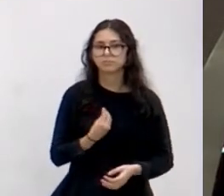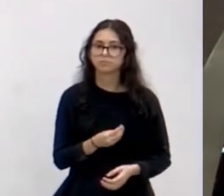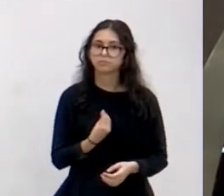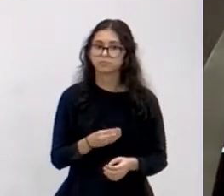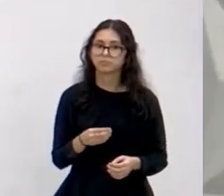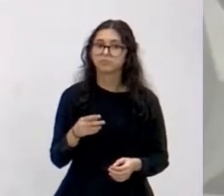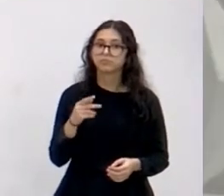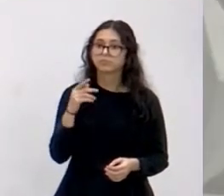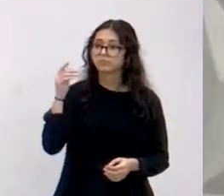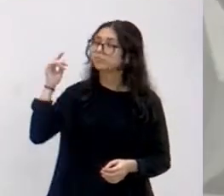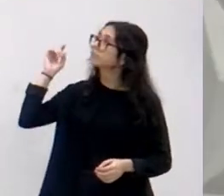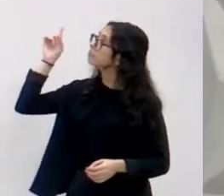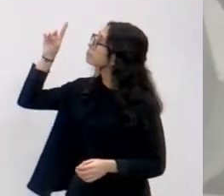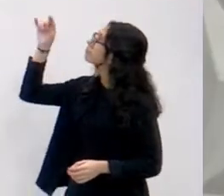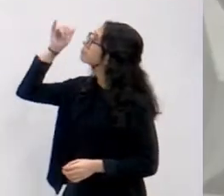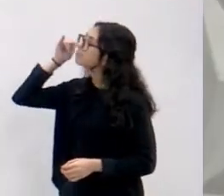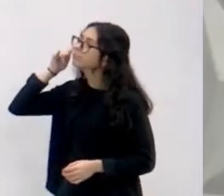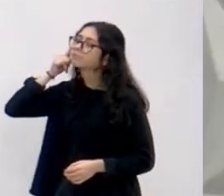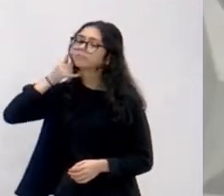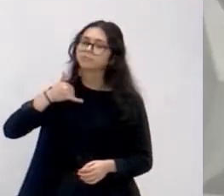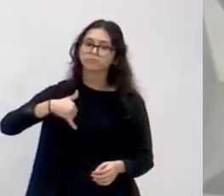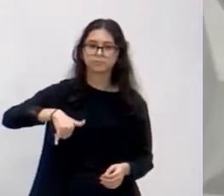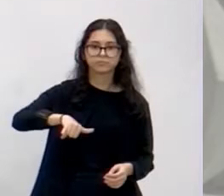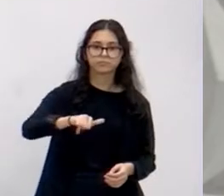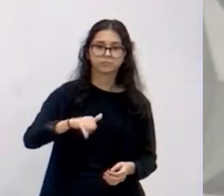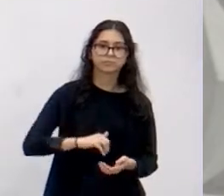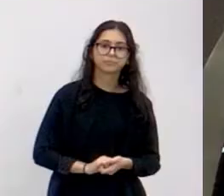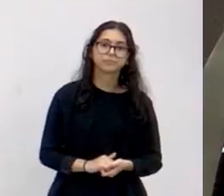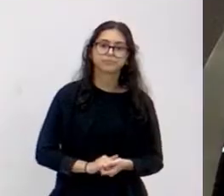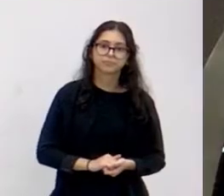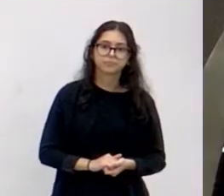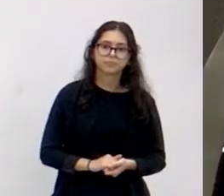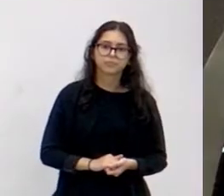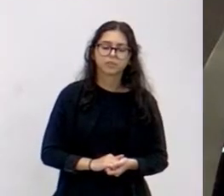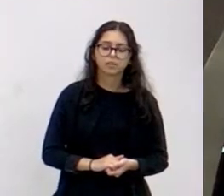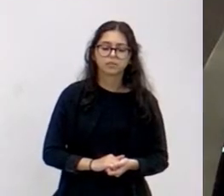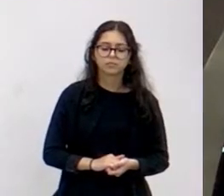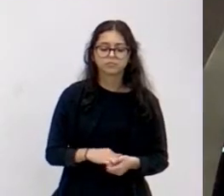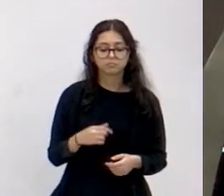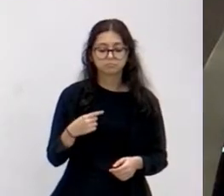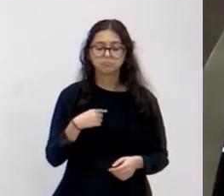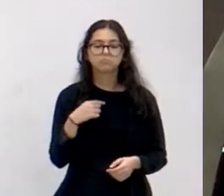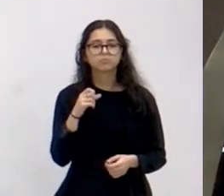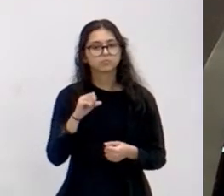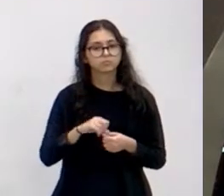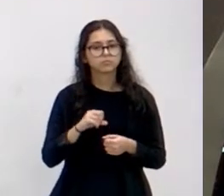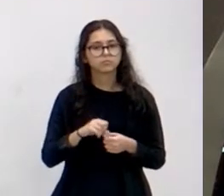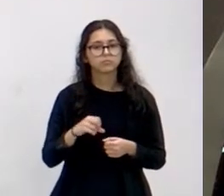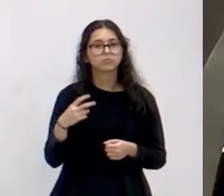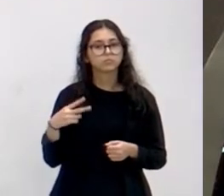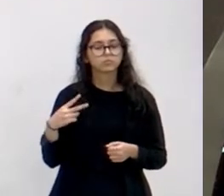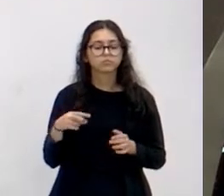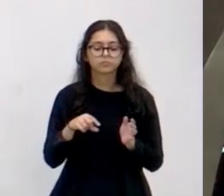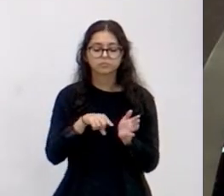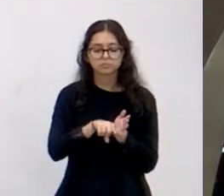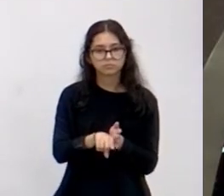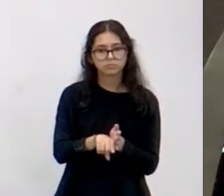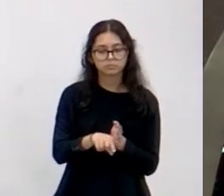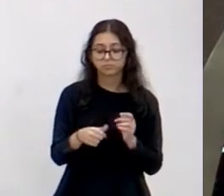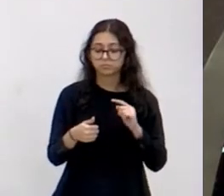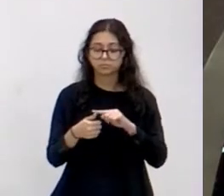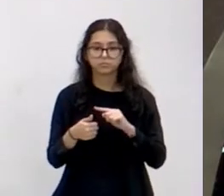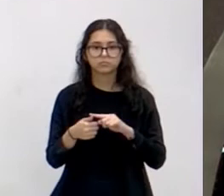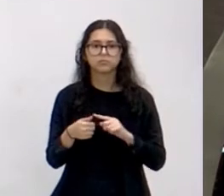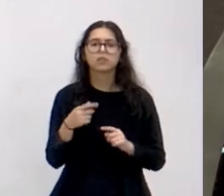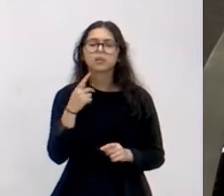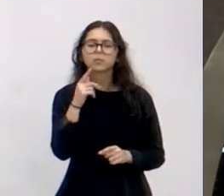uma outra coisa eu fiz duas perguntas aqui primeiro eu me perguntei por que que Jezabel não mandou de imediato matar